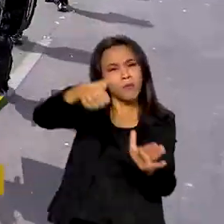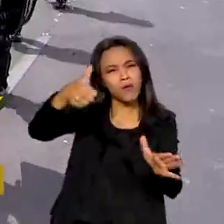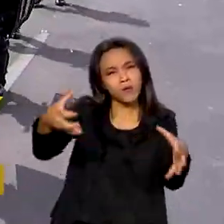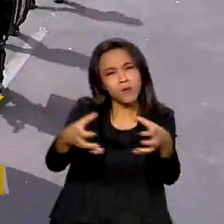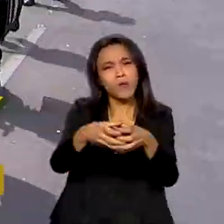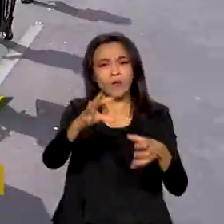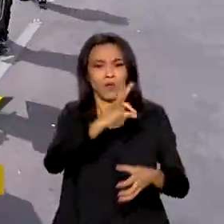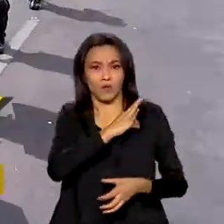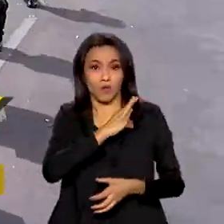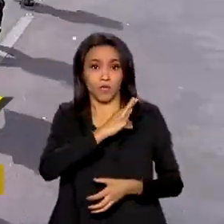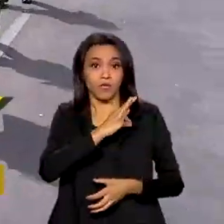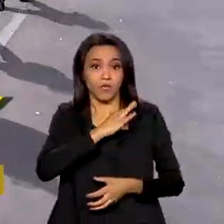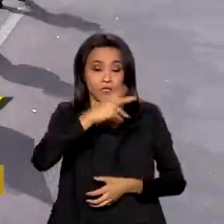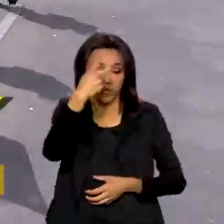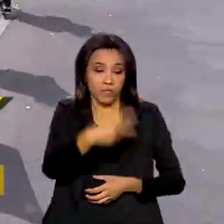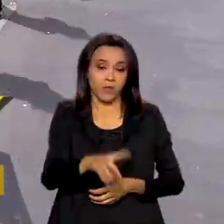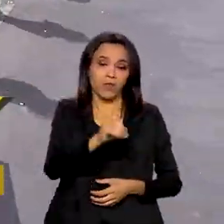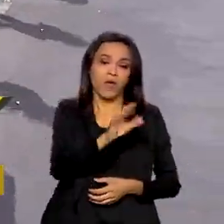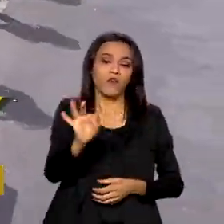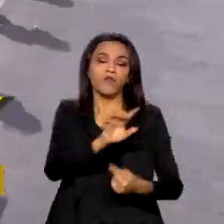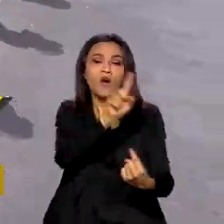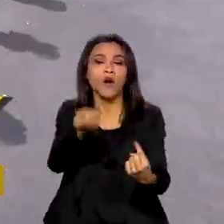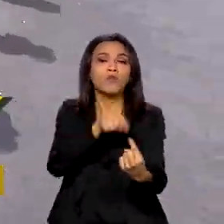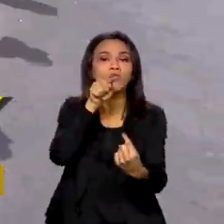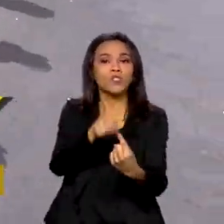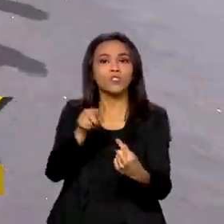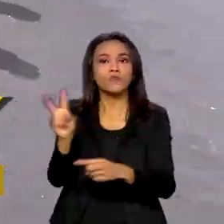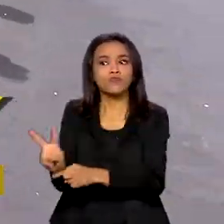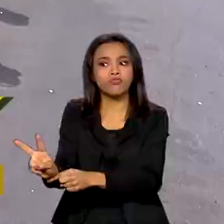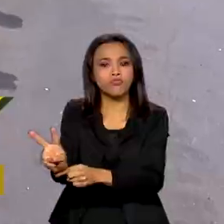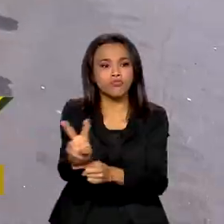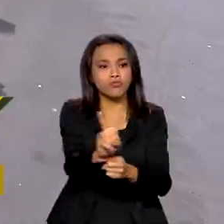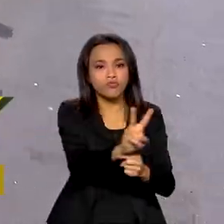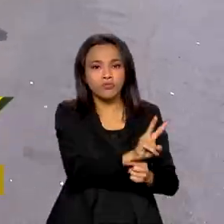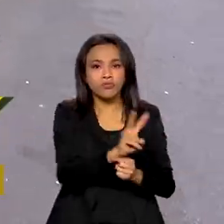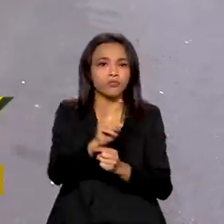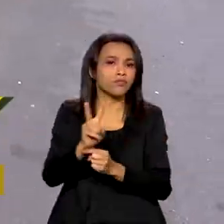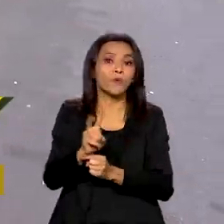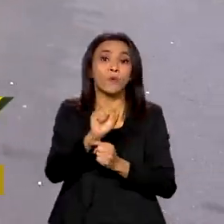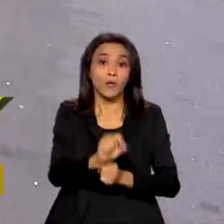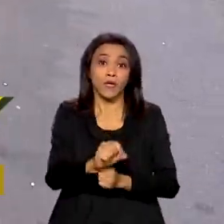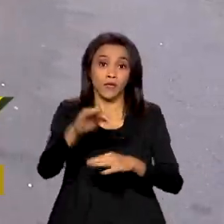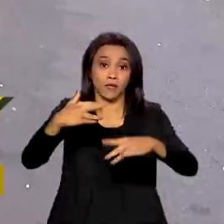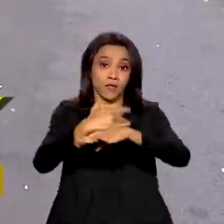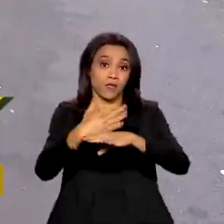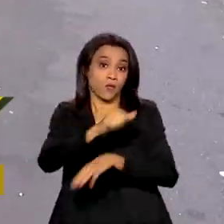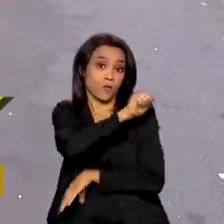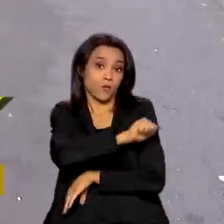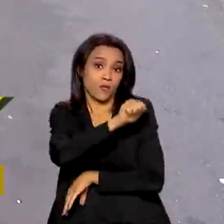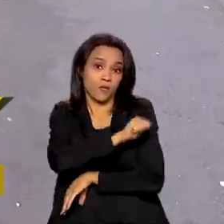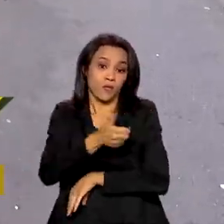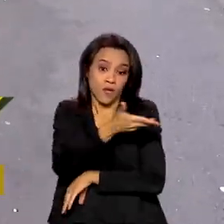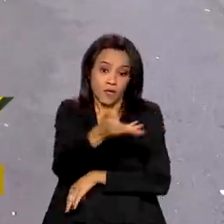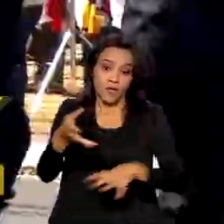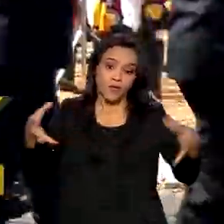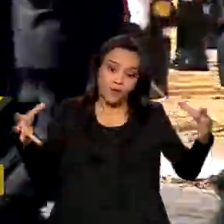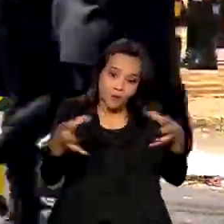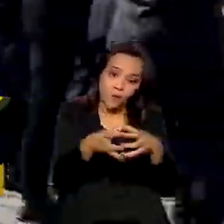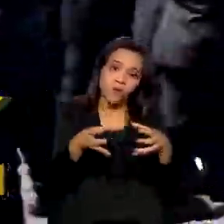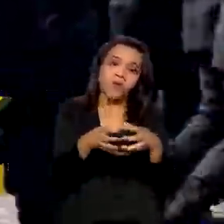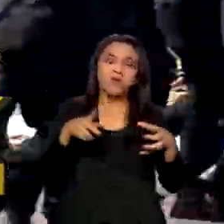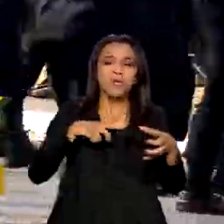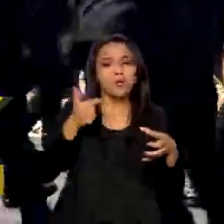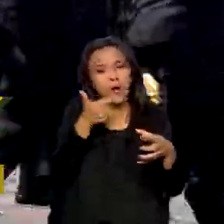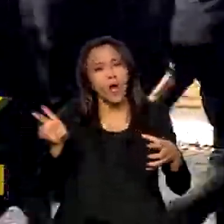Federal, que tinha a missão de guardar e vigiar a cidade do Rio de Janeiro. Essa divisão também foi chamada de Corpo de